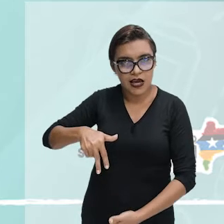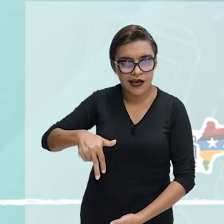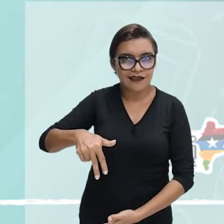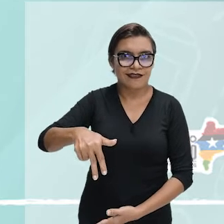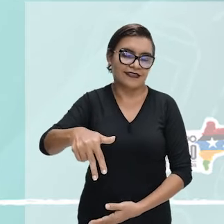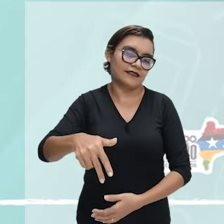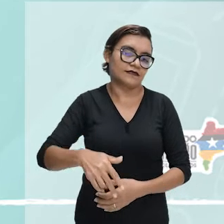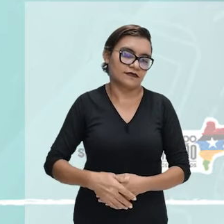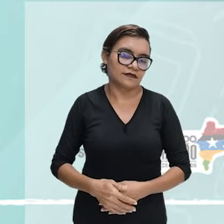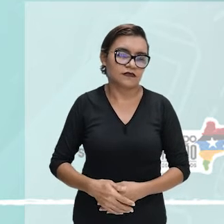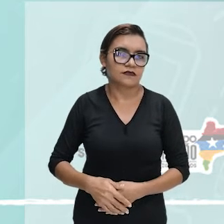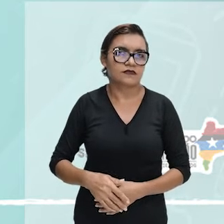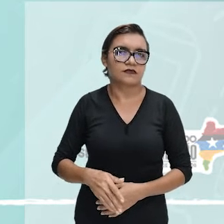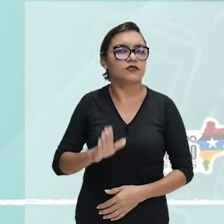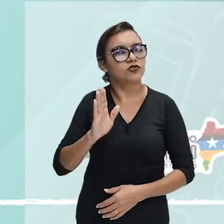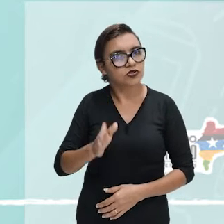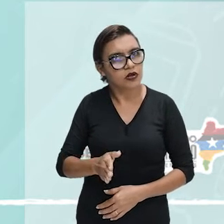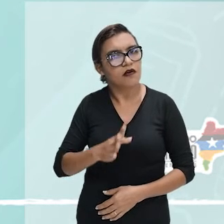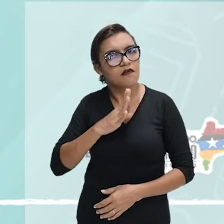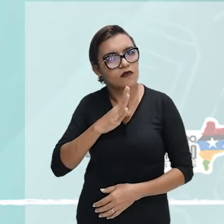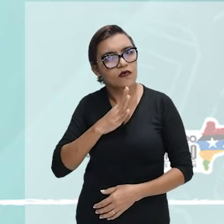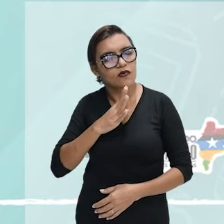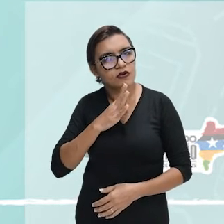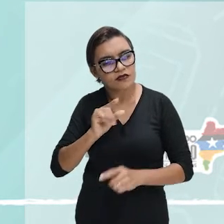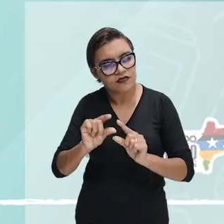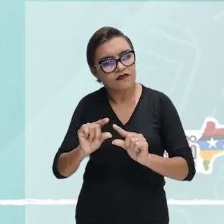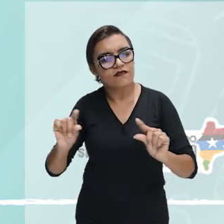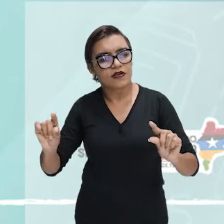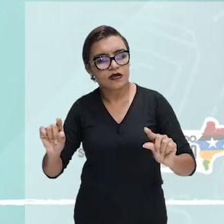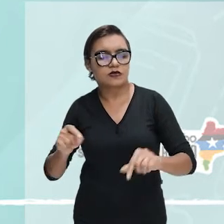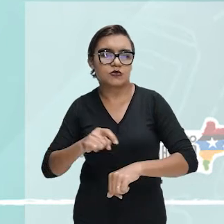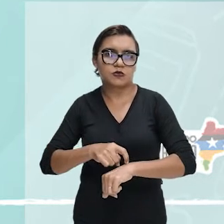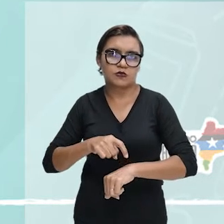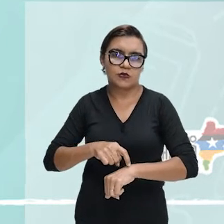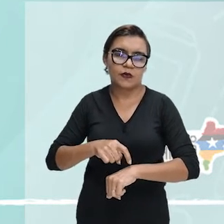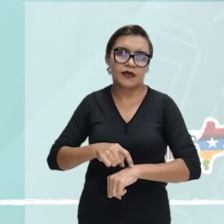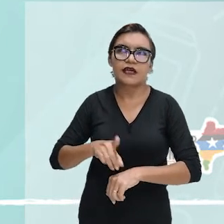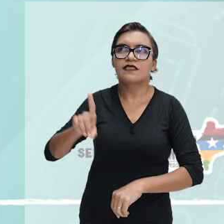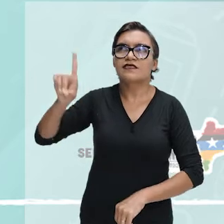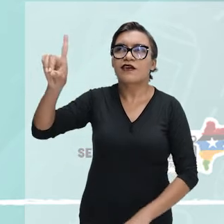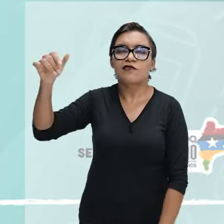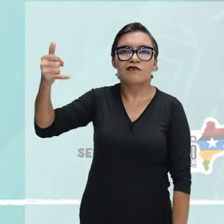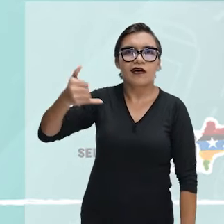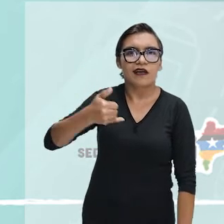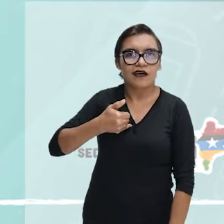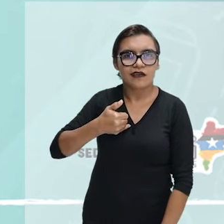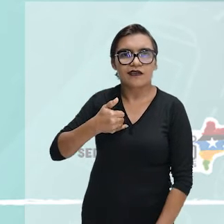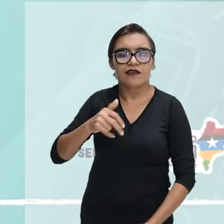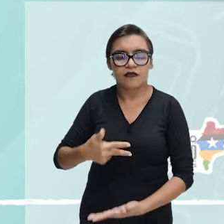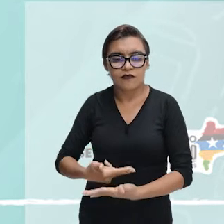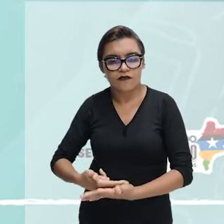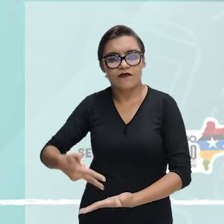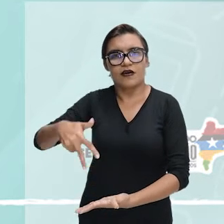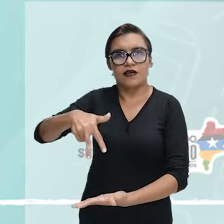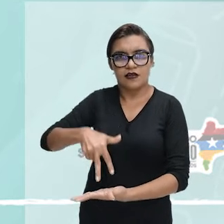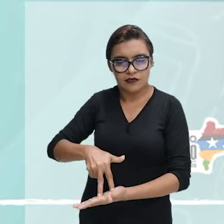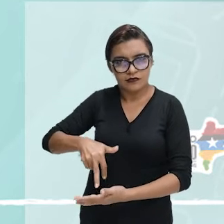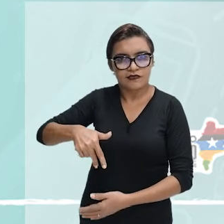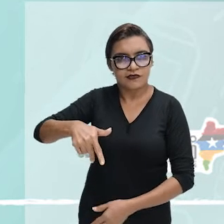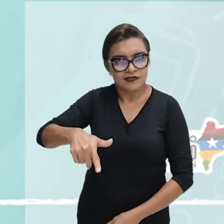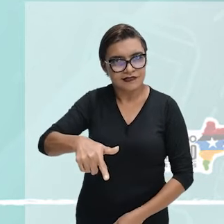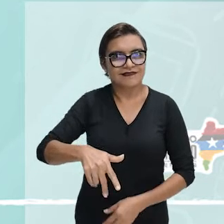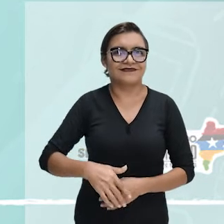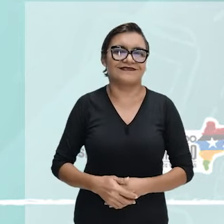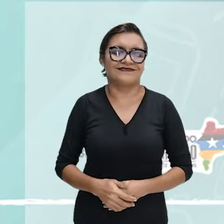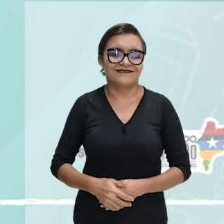né? Isso a gente escuta muito quando a gente está ouvindo Deus falar com a gente, levanta-te e anda, quando vocês estão meio